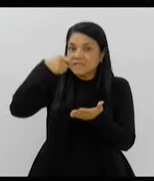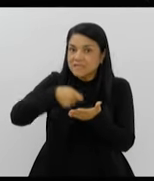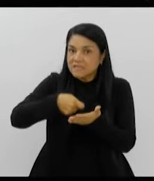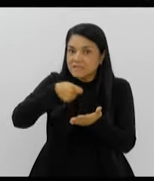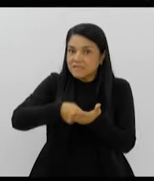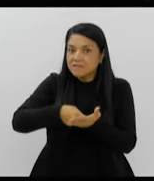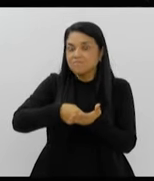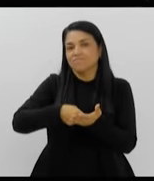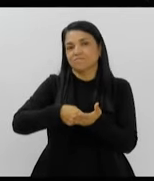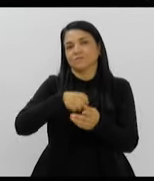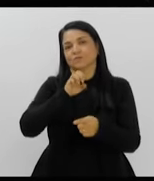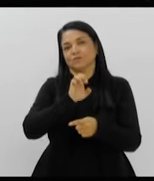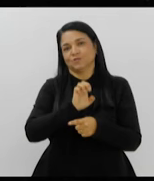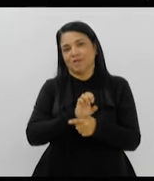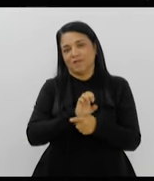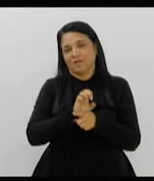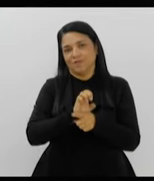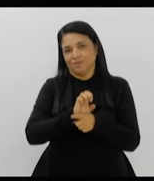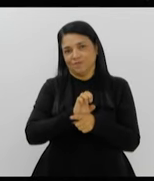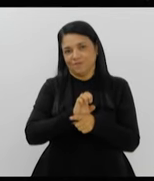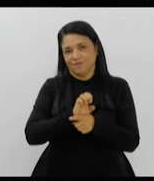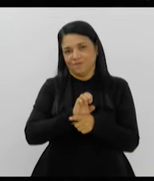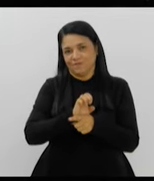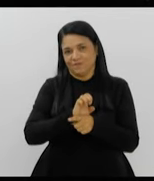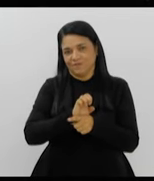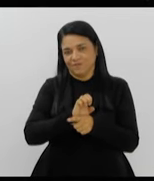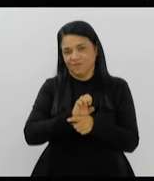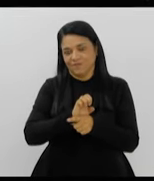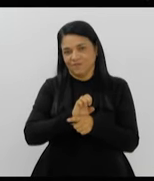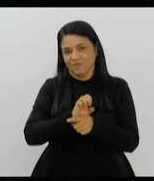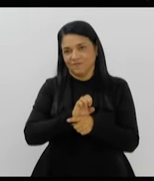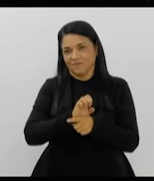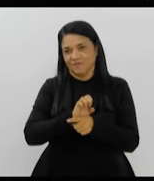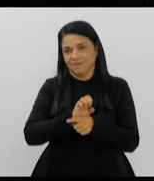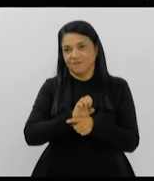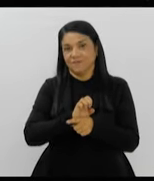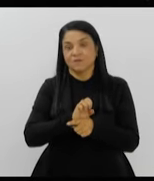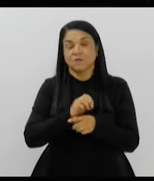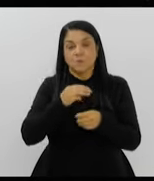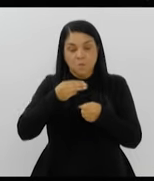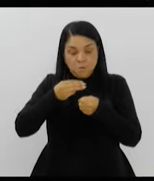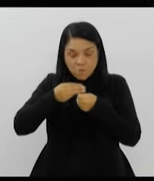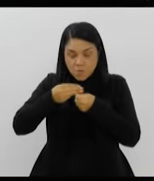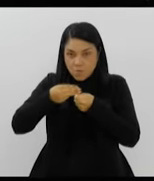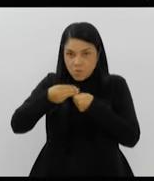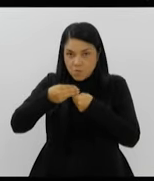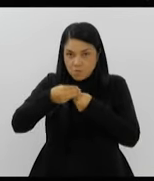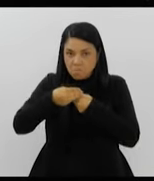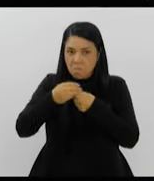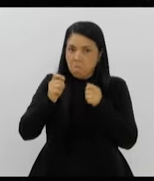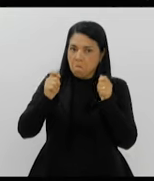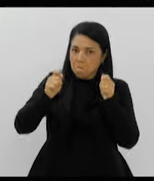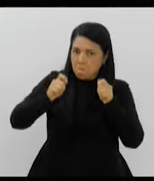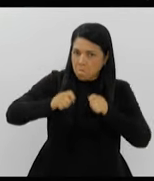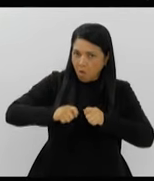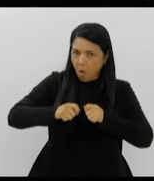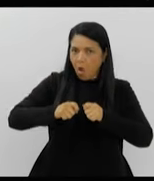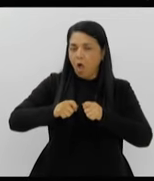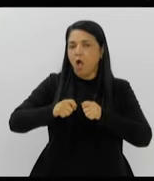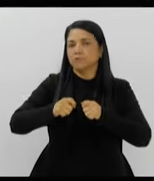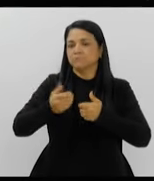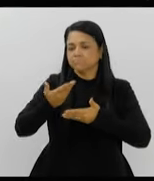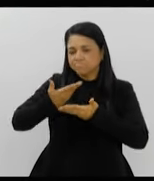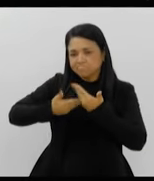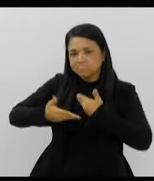Estado. Segurança pública é dever de Estado. Os municípios podem e devem